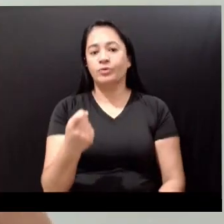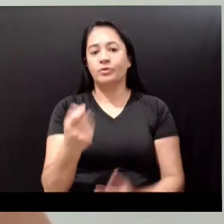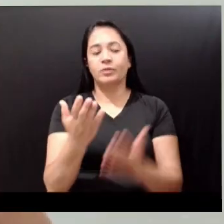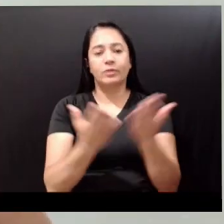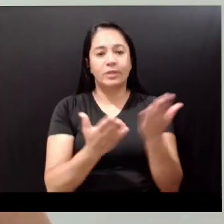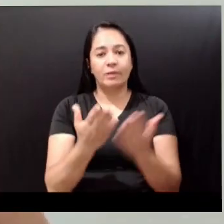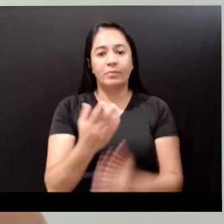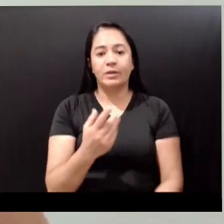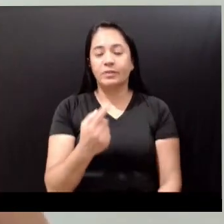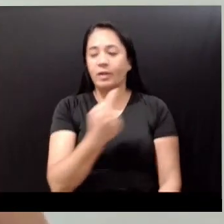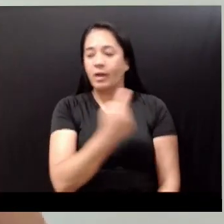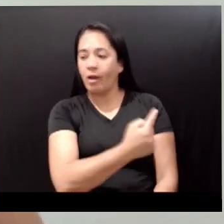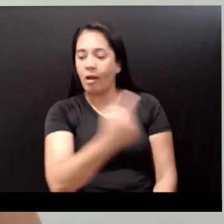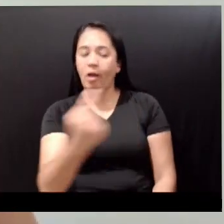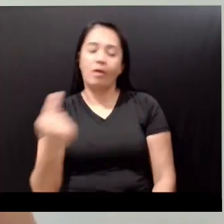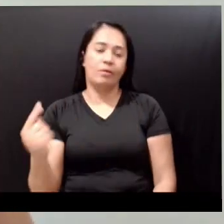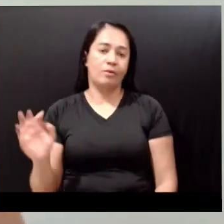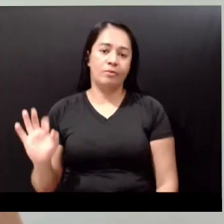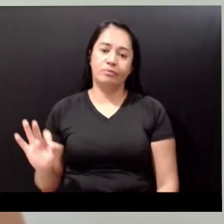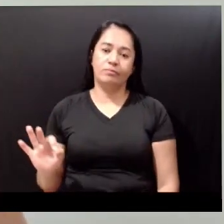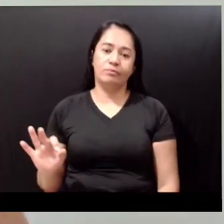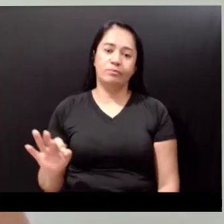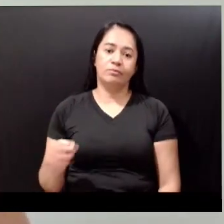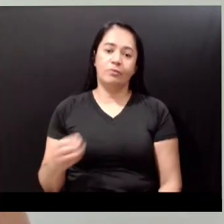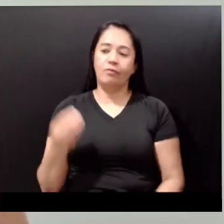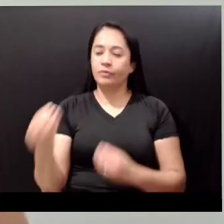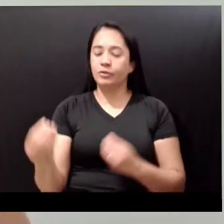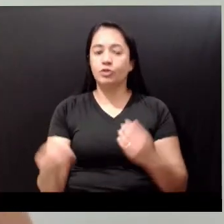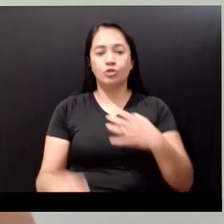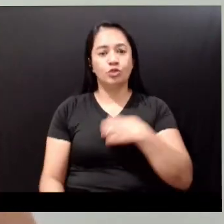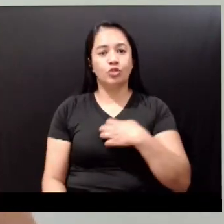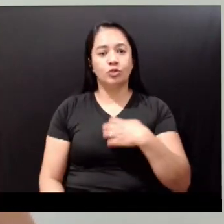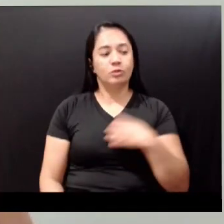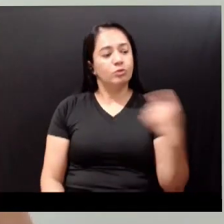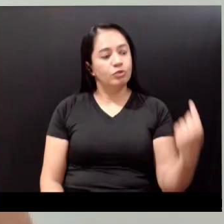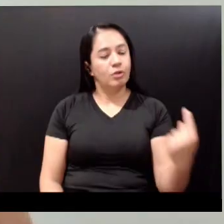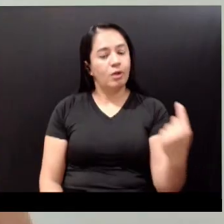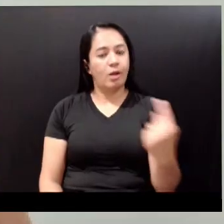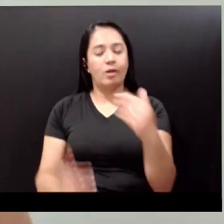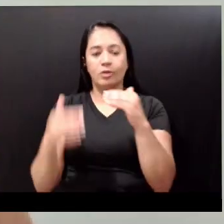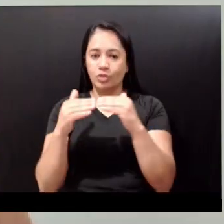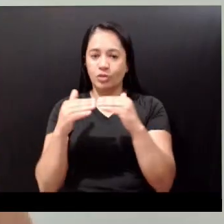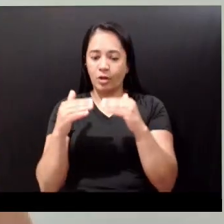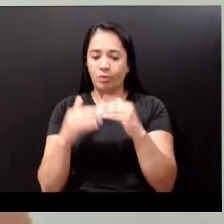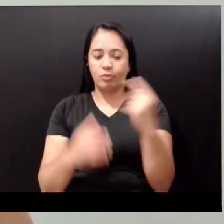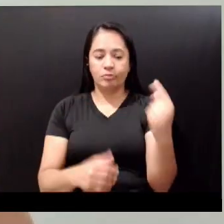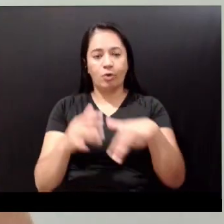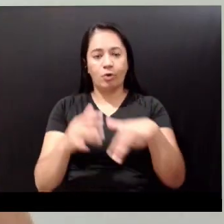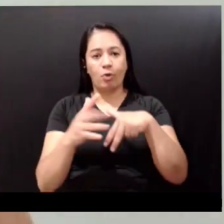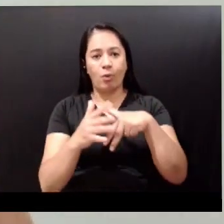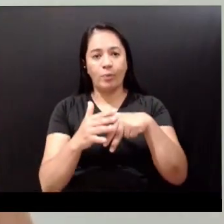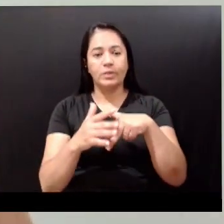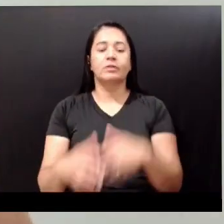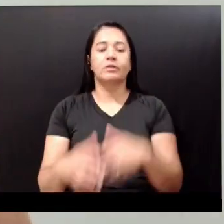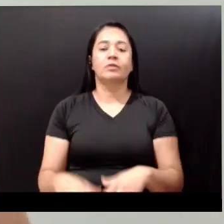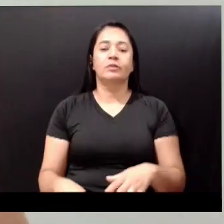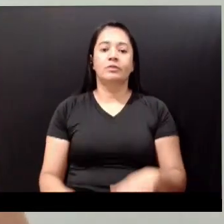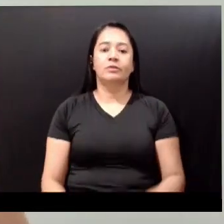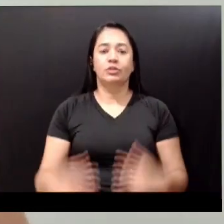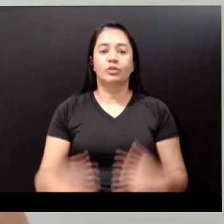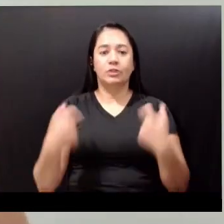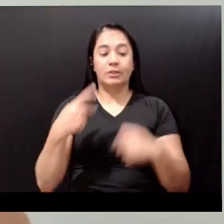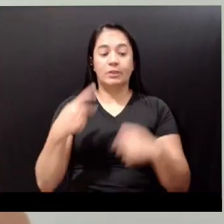com fibromialgia. Então, o tratamento ele vai ser oferecido, ofertado, prescrito de acordo com aquele paciente específico e